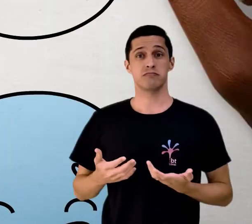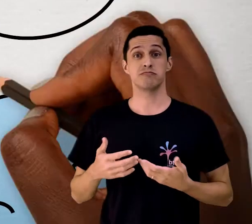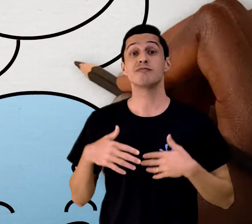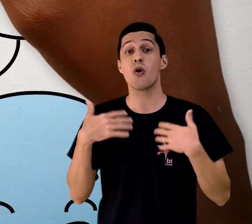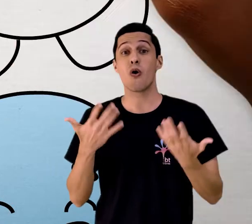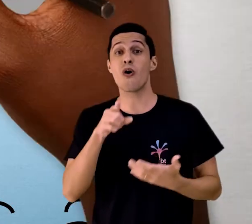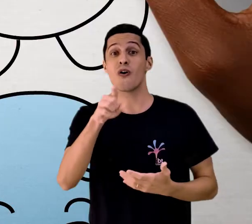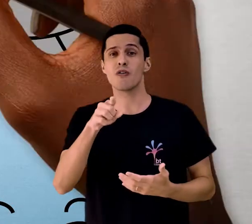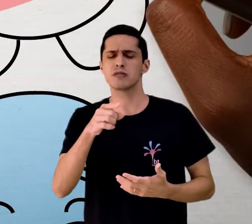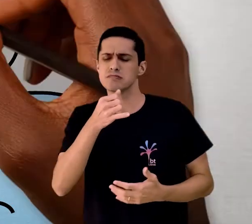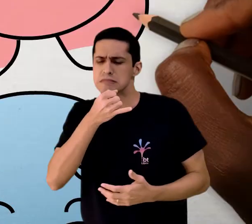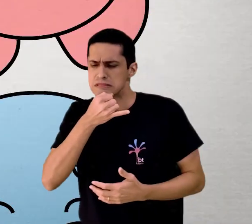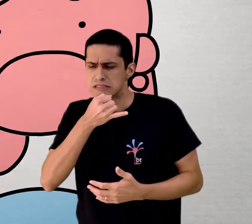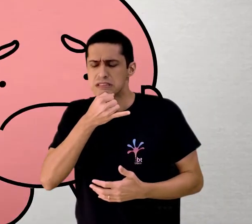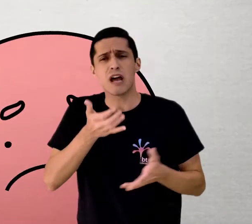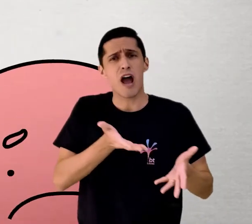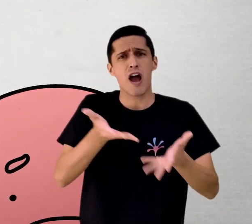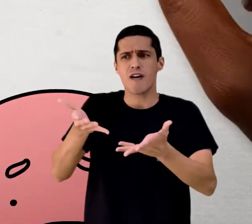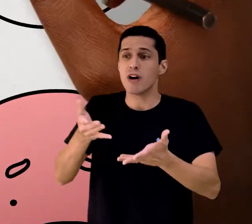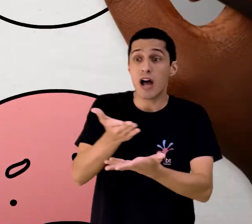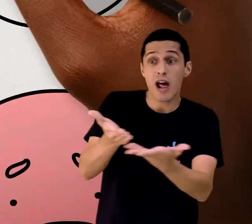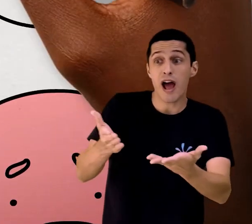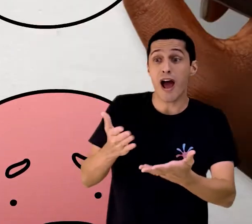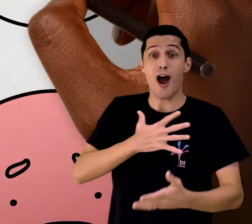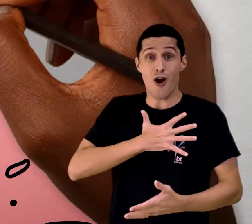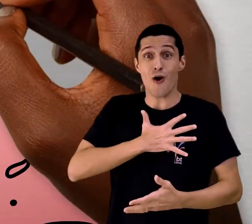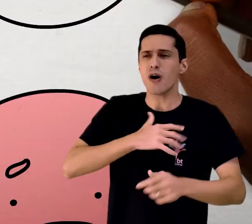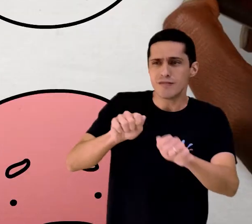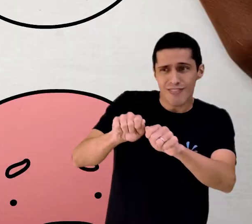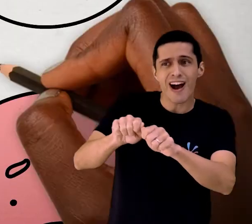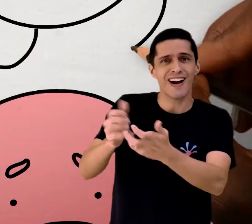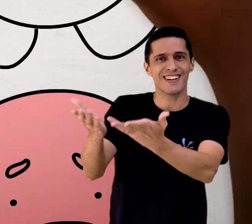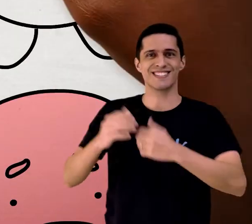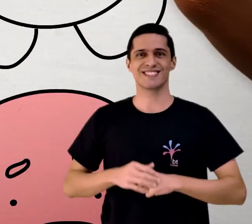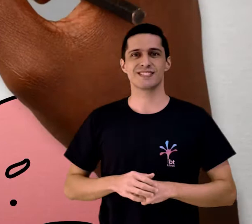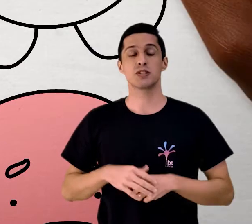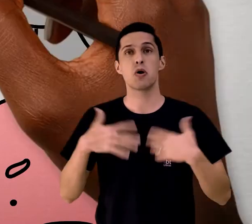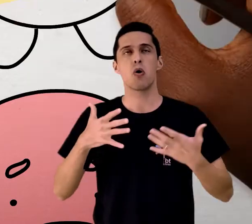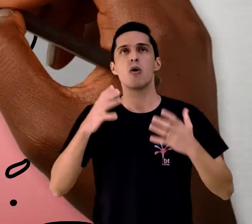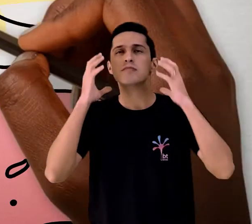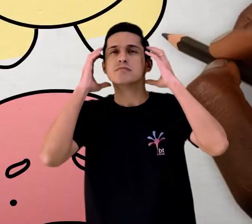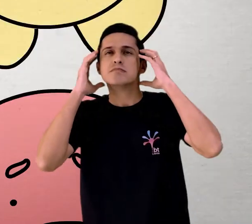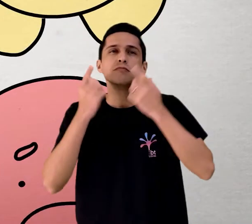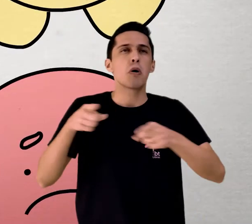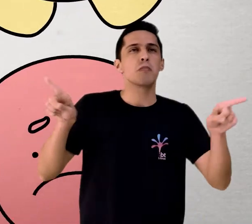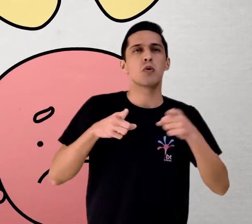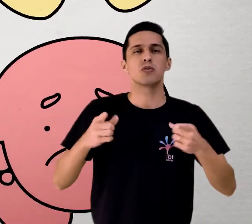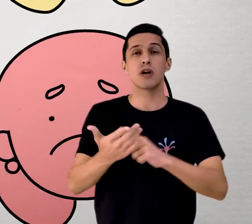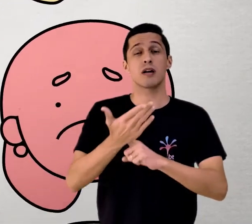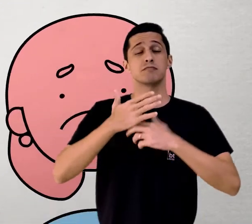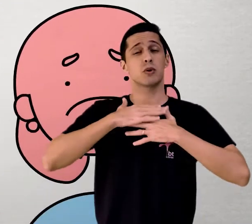muito ao nos percebermos tristes, ouvir uma música para relaxar e até mesmo respirar fundo quando estamos irritados.